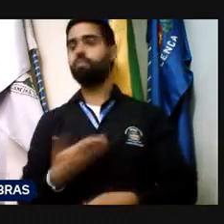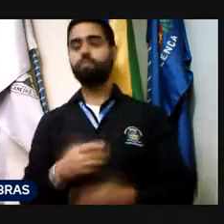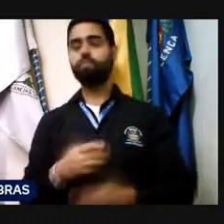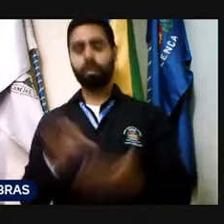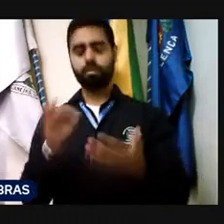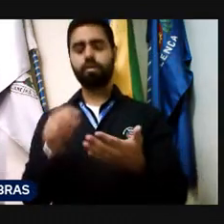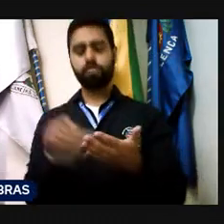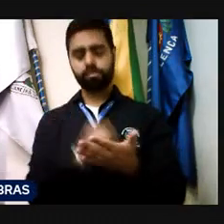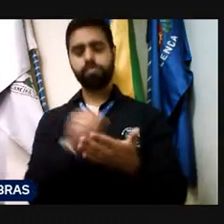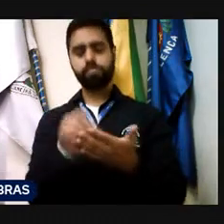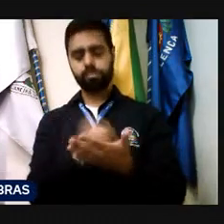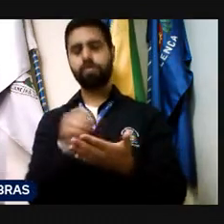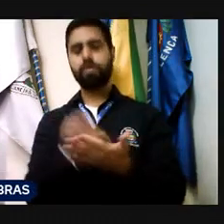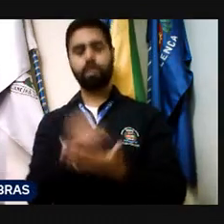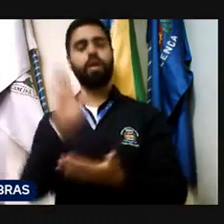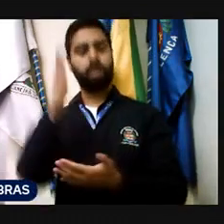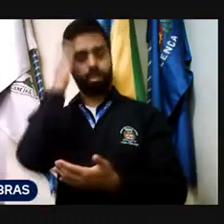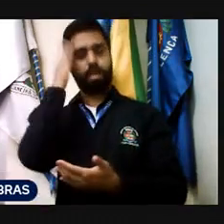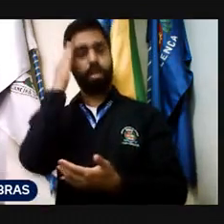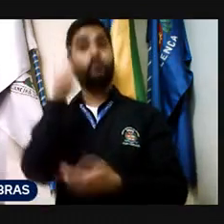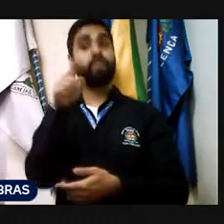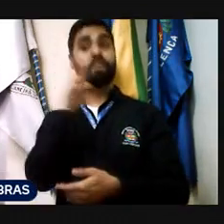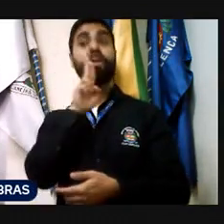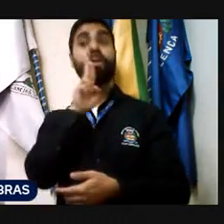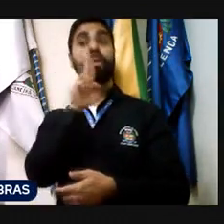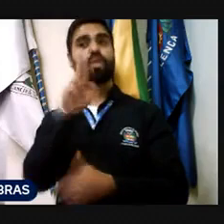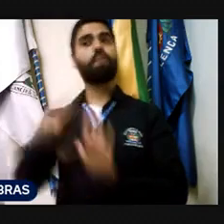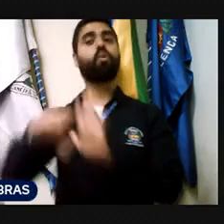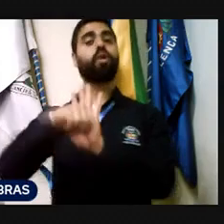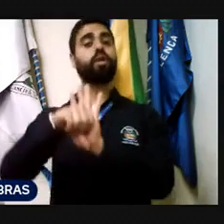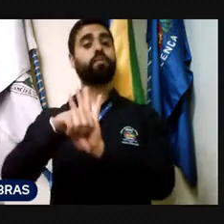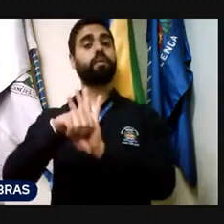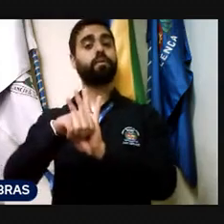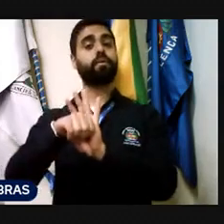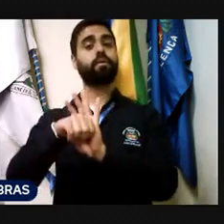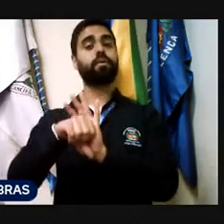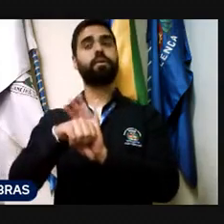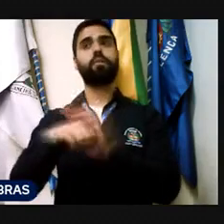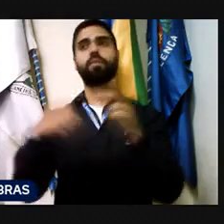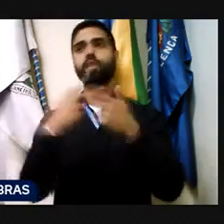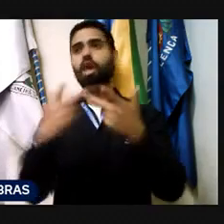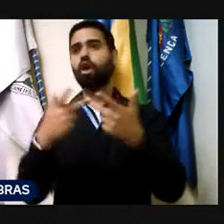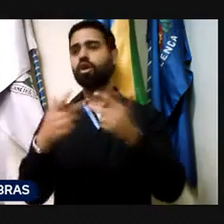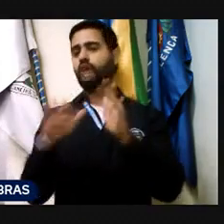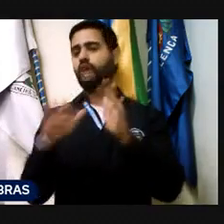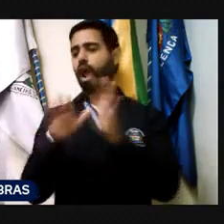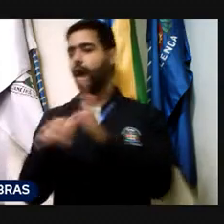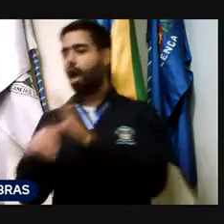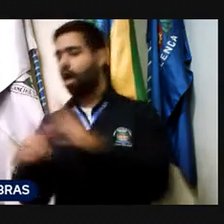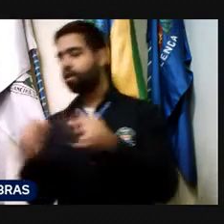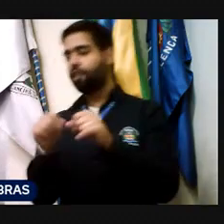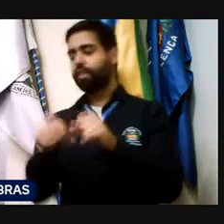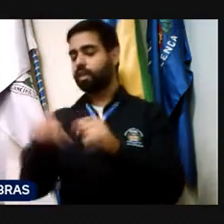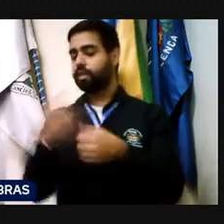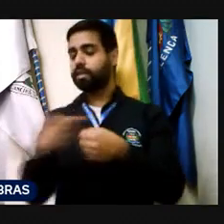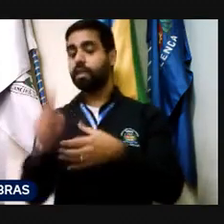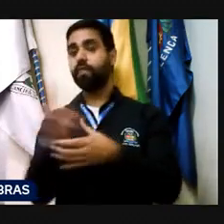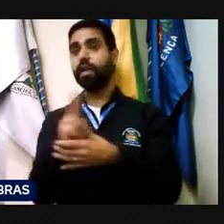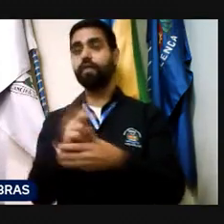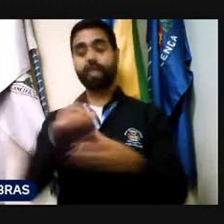tudo. Vocês vão responder criminalmente por essa bandalheira que vocês estão fazendo na cidade de Valença. Vão